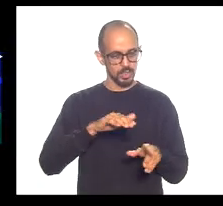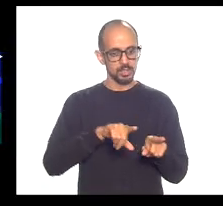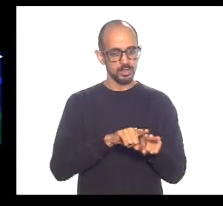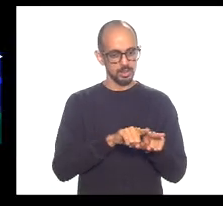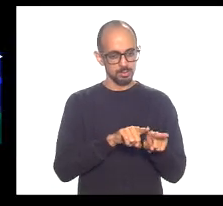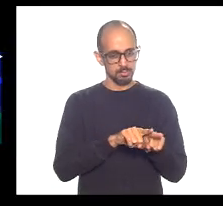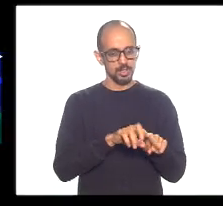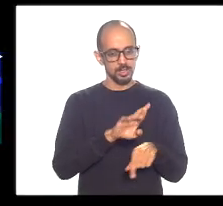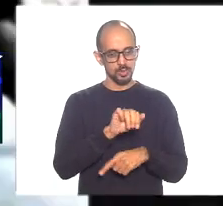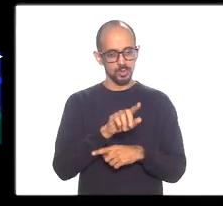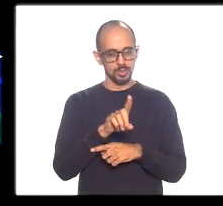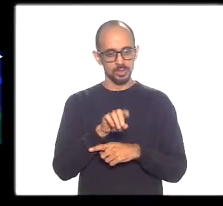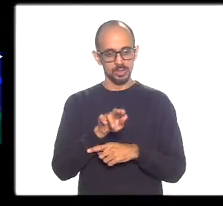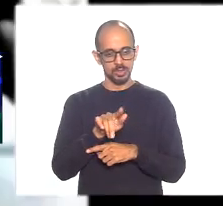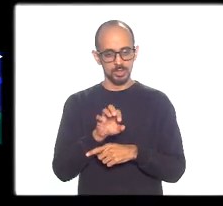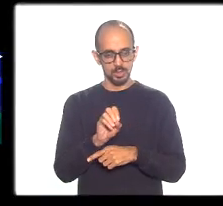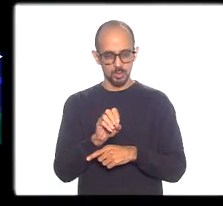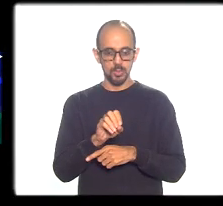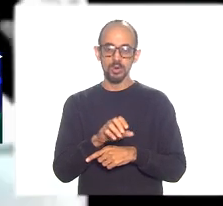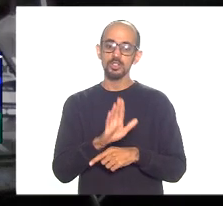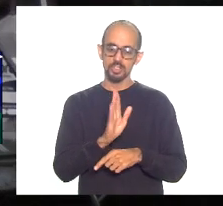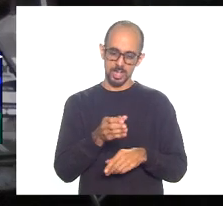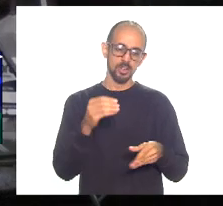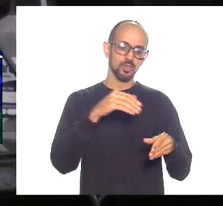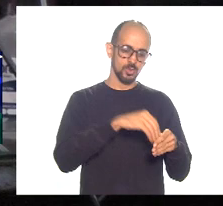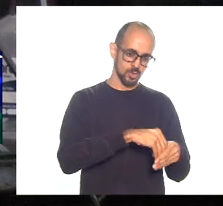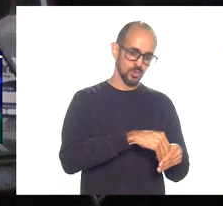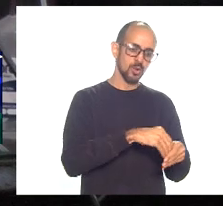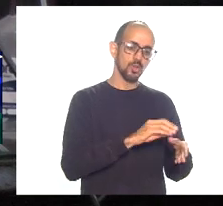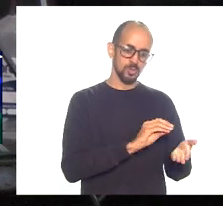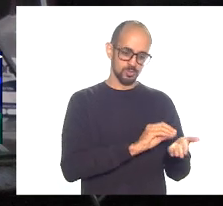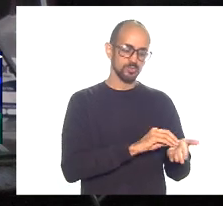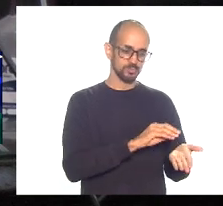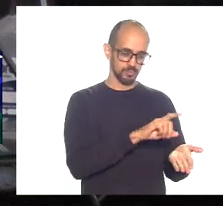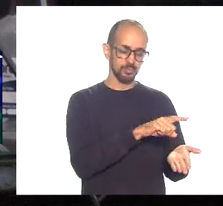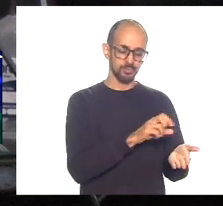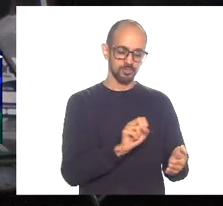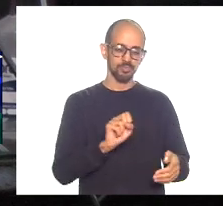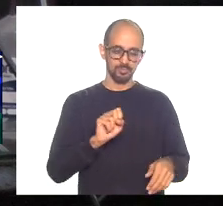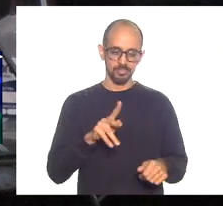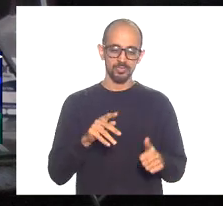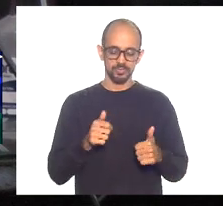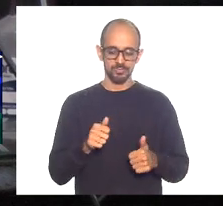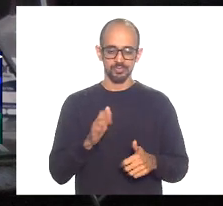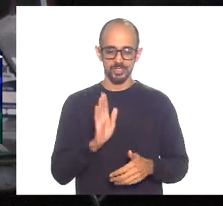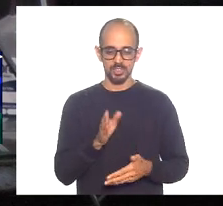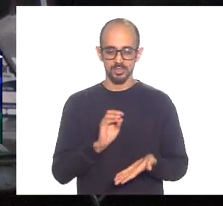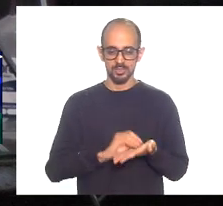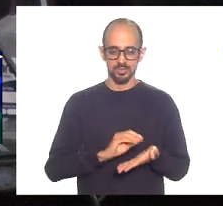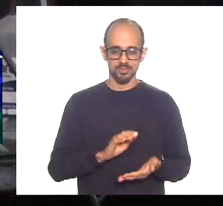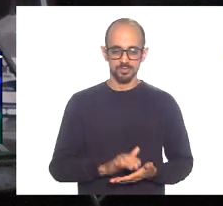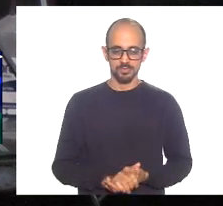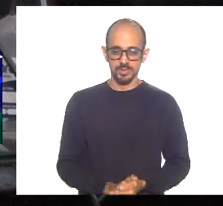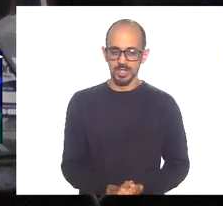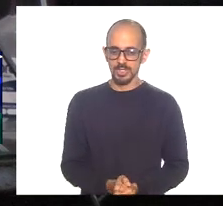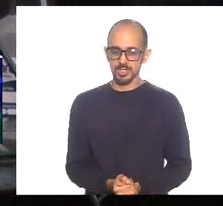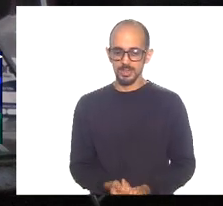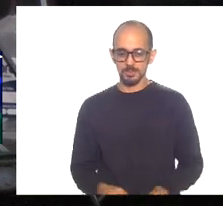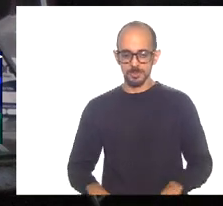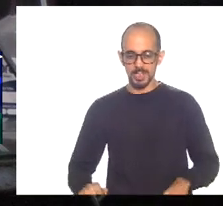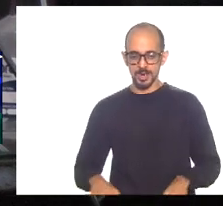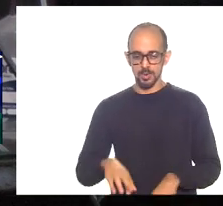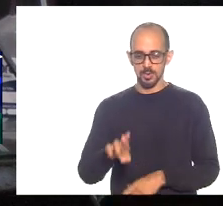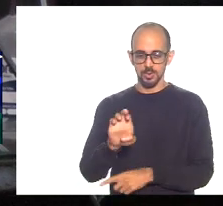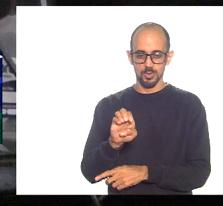também tá registrado aqui os dois votos do deputado rosenverg Reis Obrigado Deputado Rubens